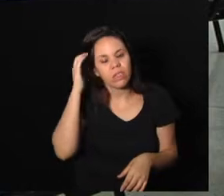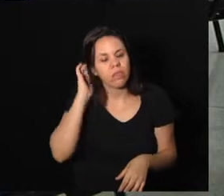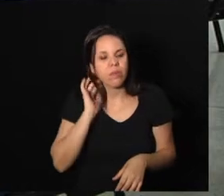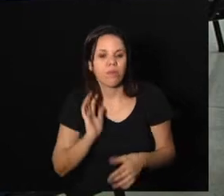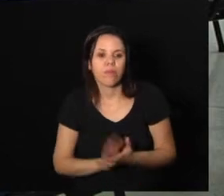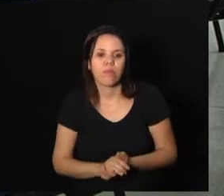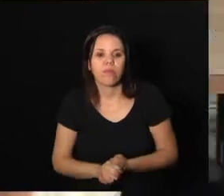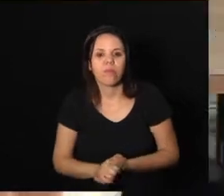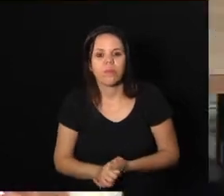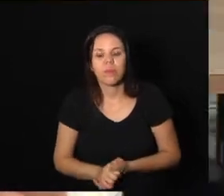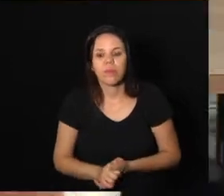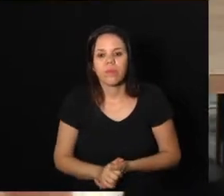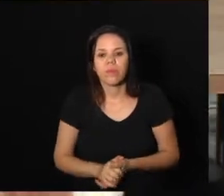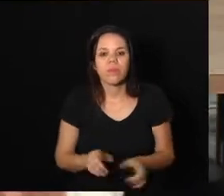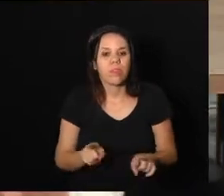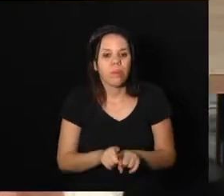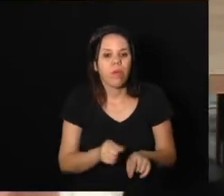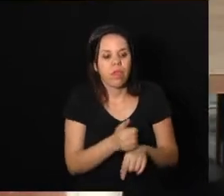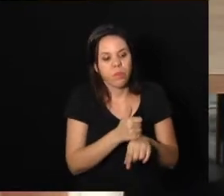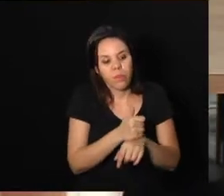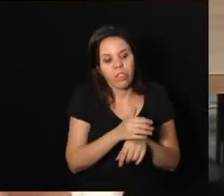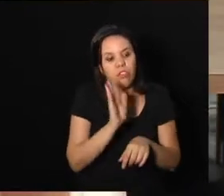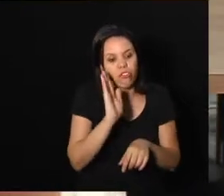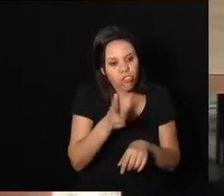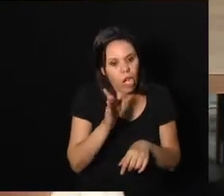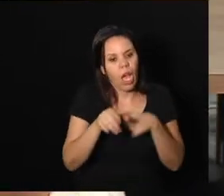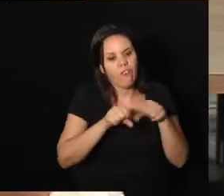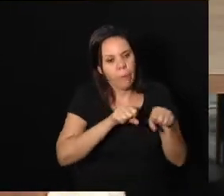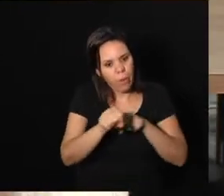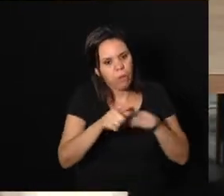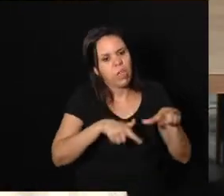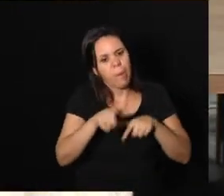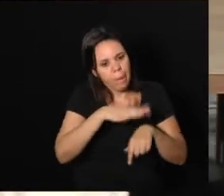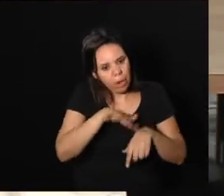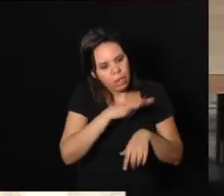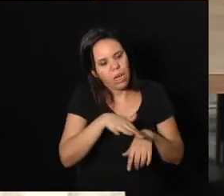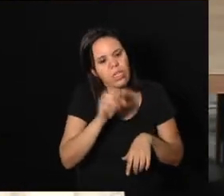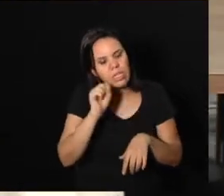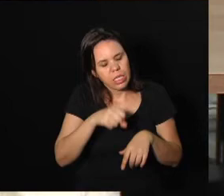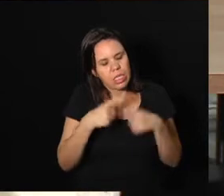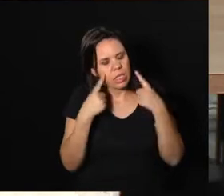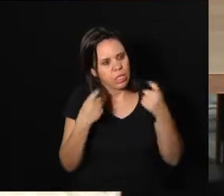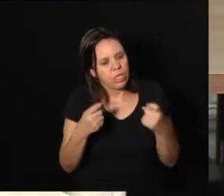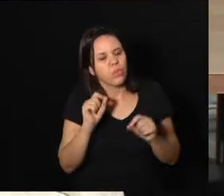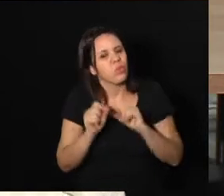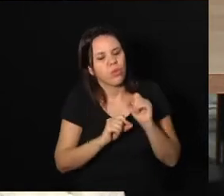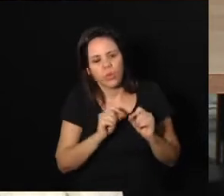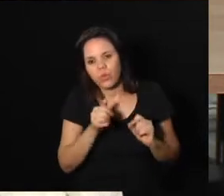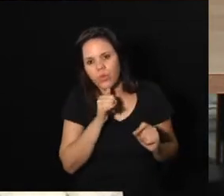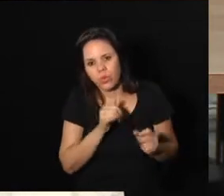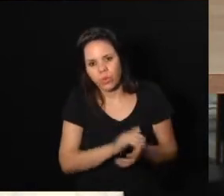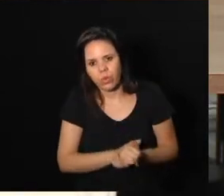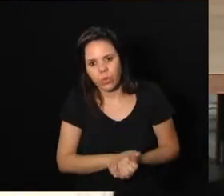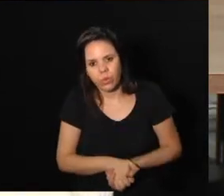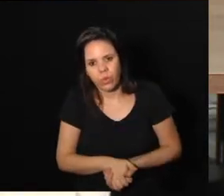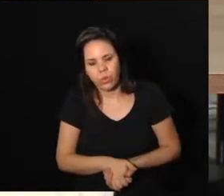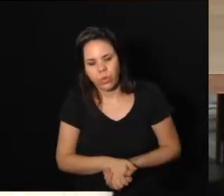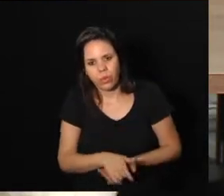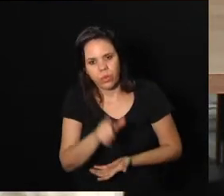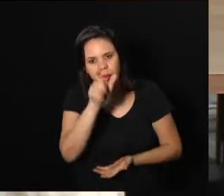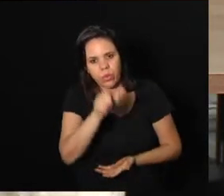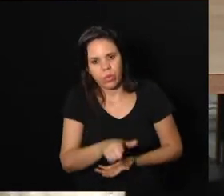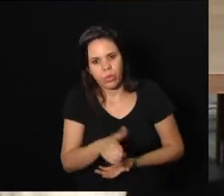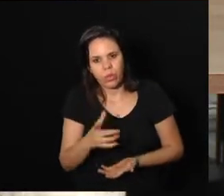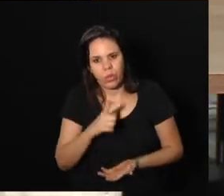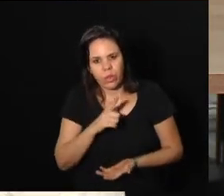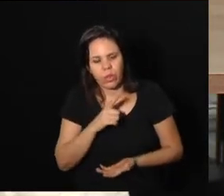Sim, exato. E os profissionais que já se formaram e já atuam, seria até interessante, por exemplo, uma pessoa que tem